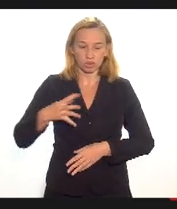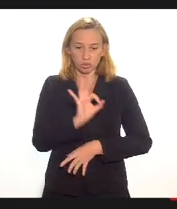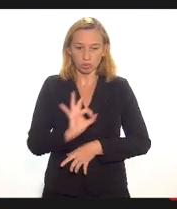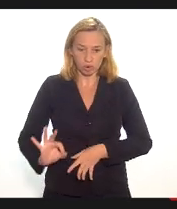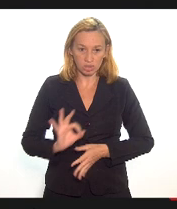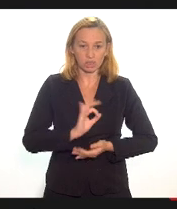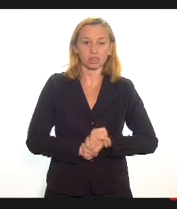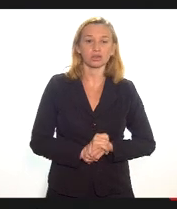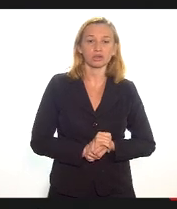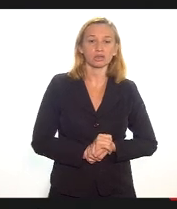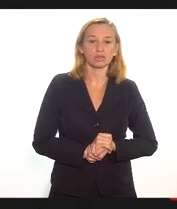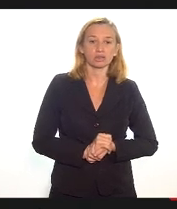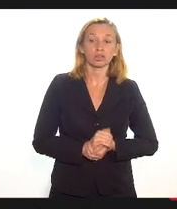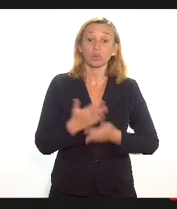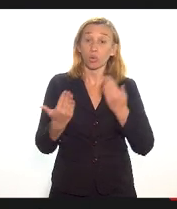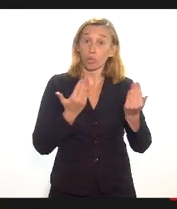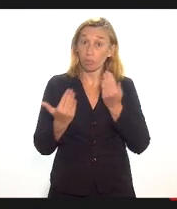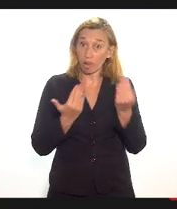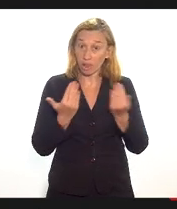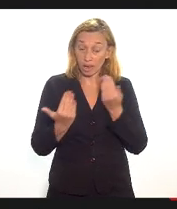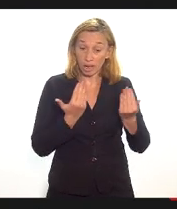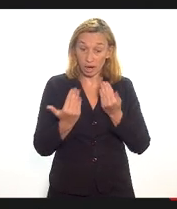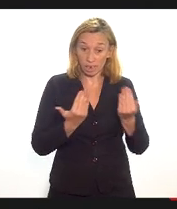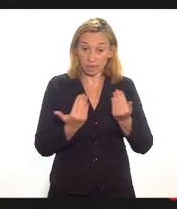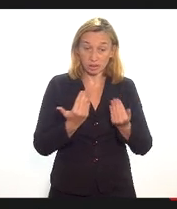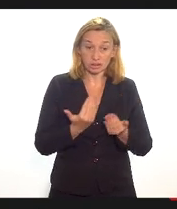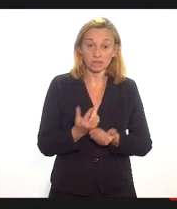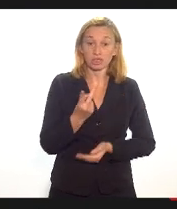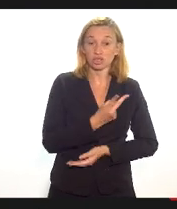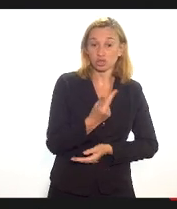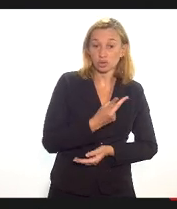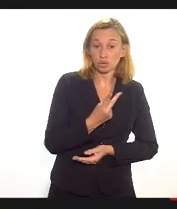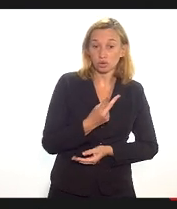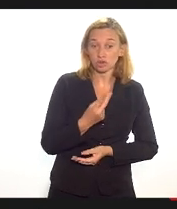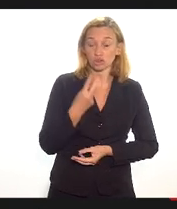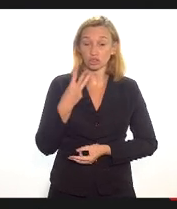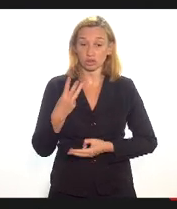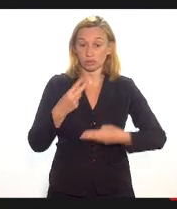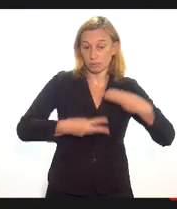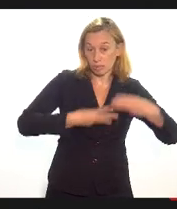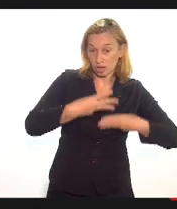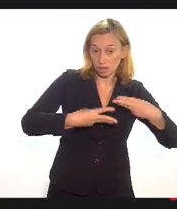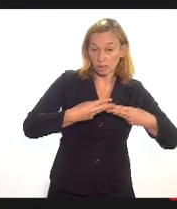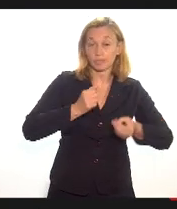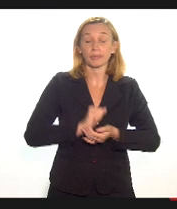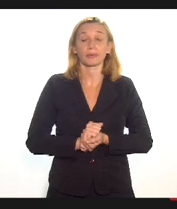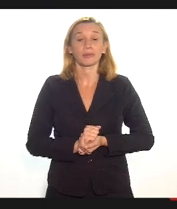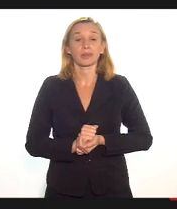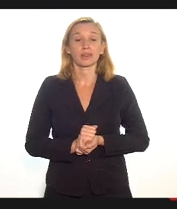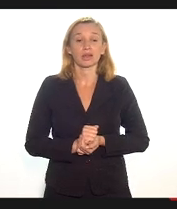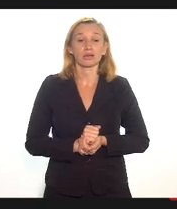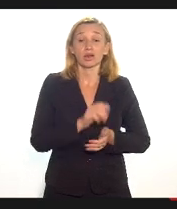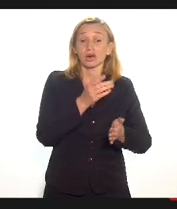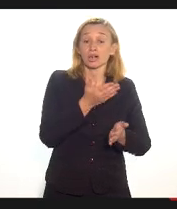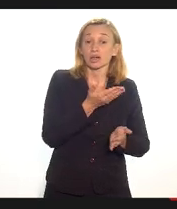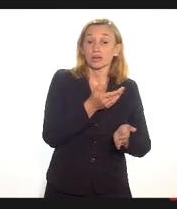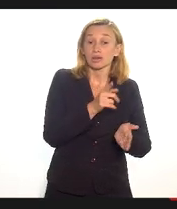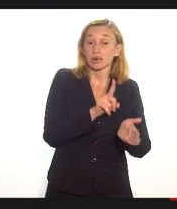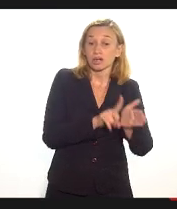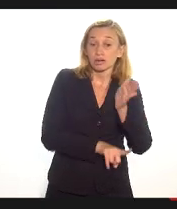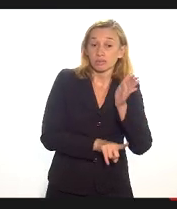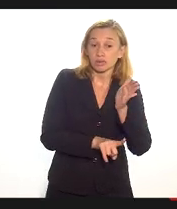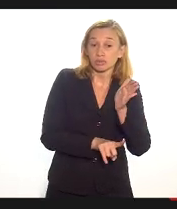regime de concessão, se compararmos esses dois trimestres, e o Brent caiu em termos